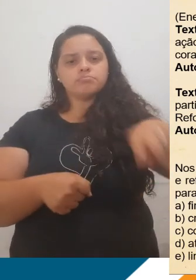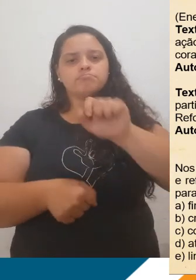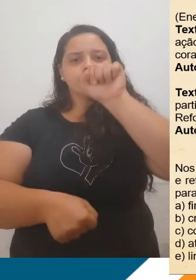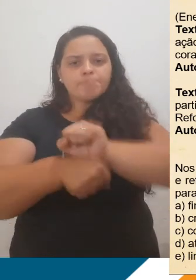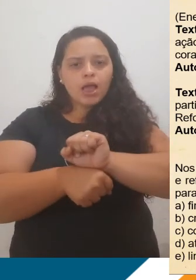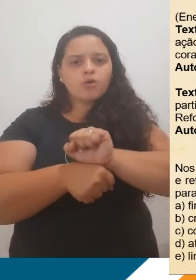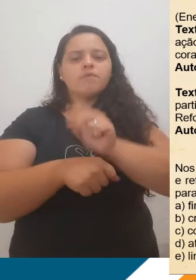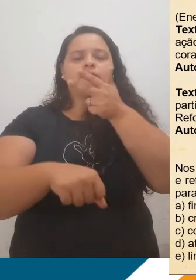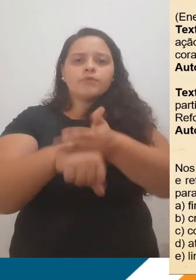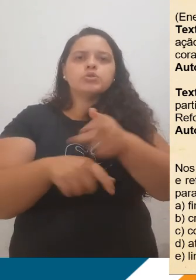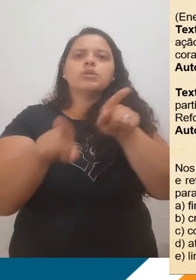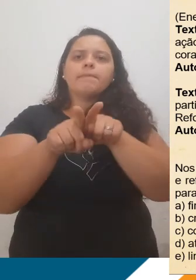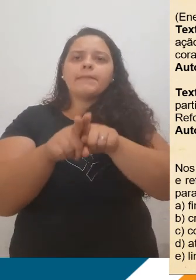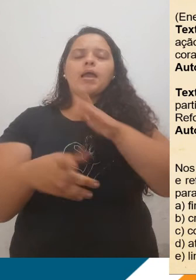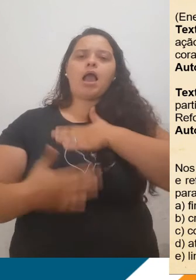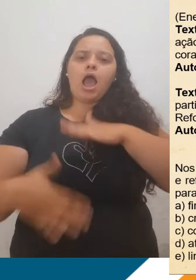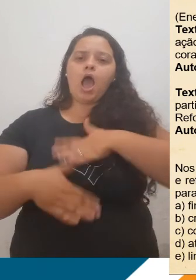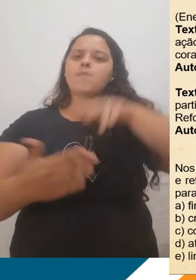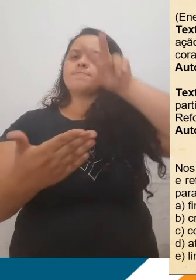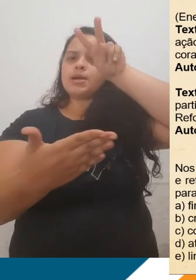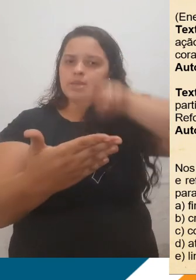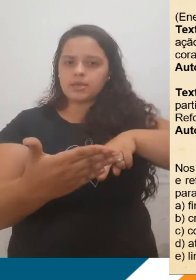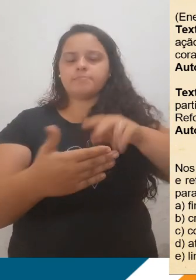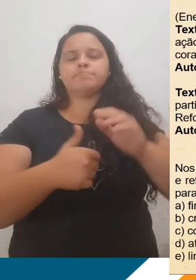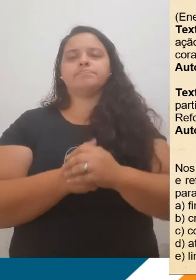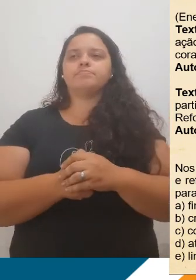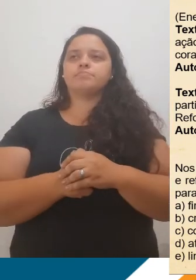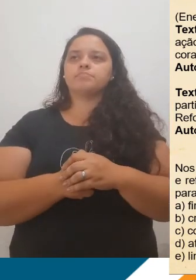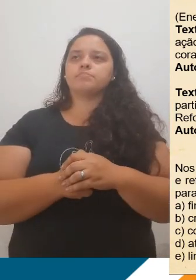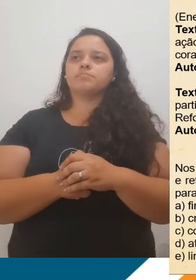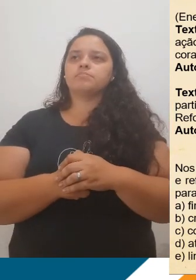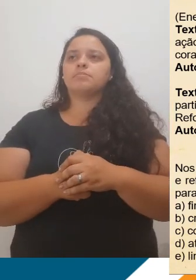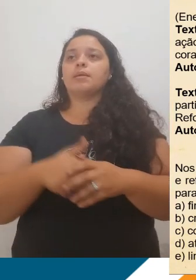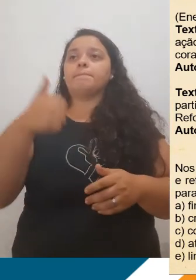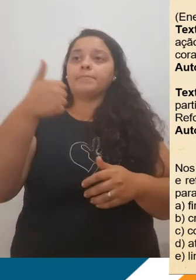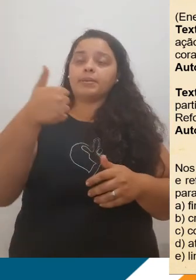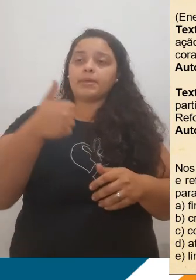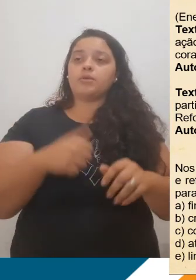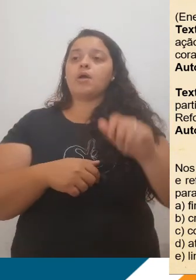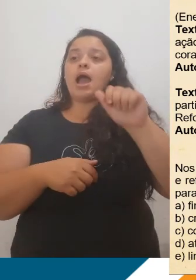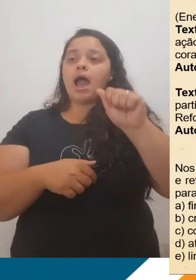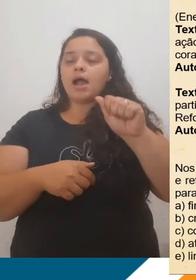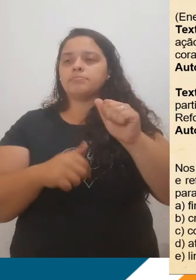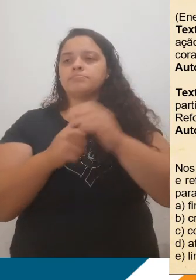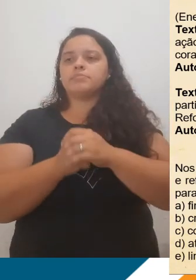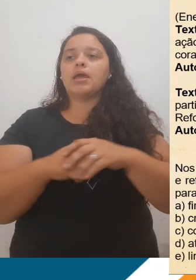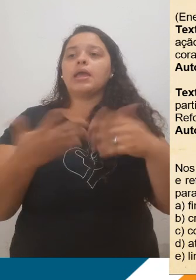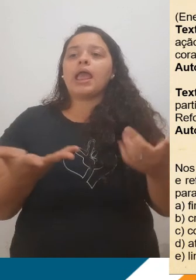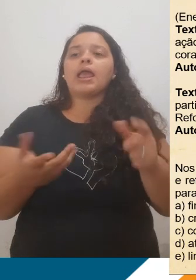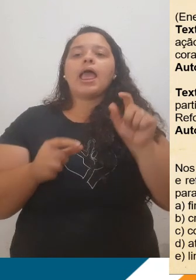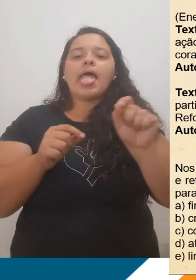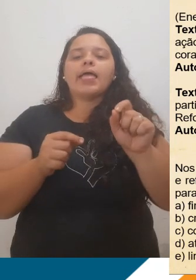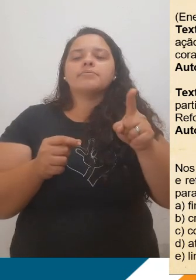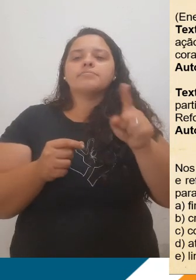as alternativas e leia os textos que a gente possa prosseguir. Foi? Alternativa A, fim da intervenção estatal na economia. Isso era uma